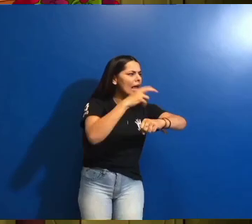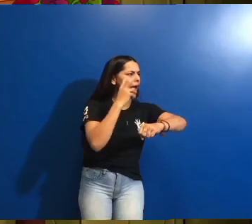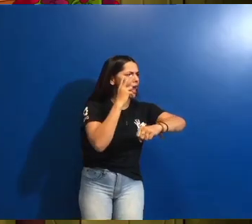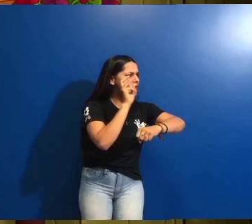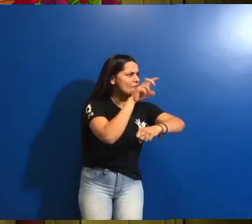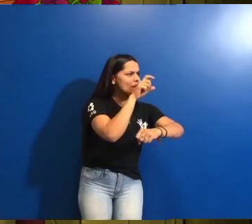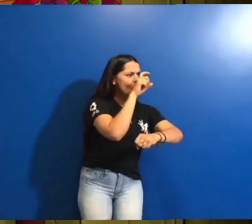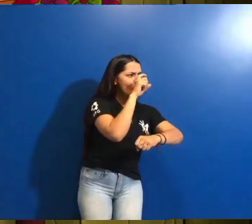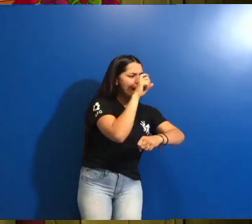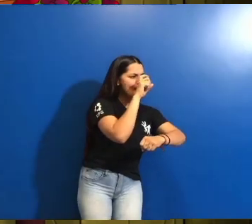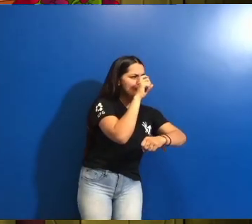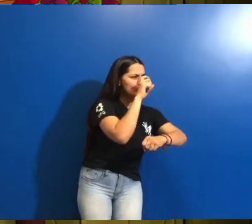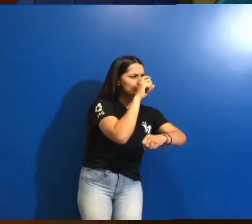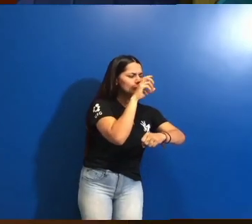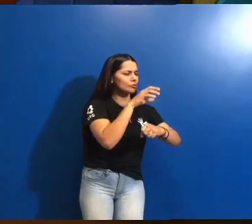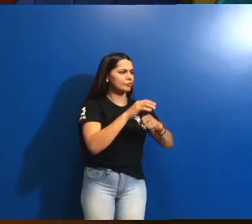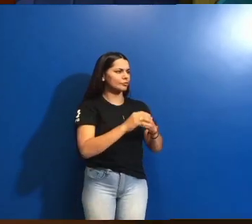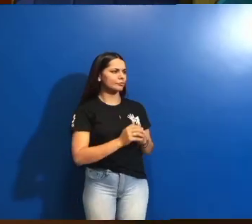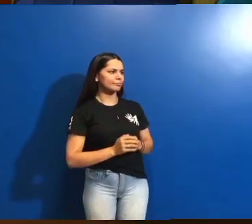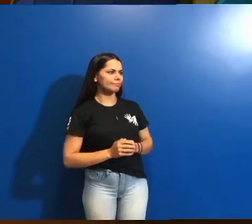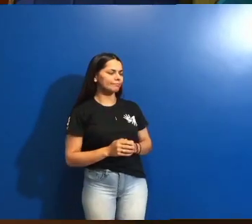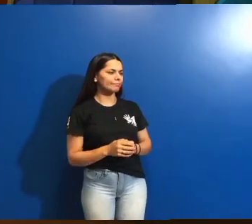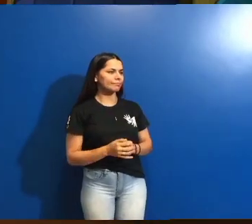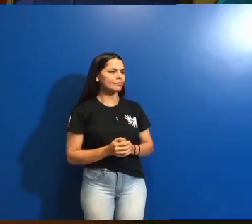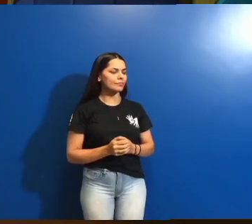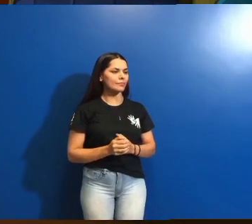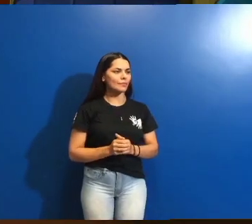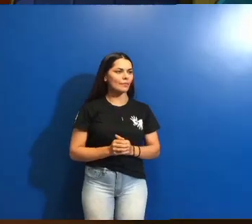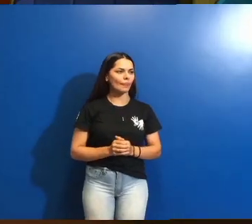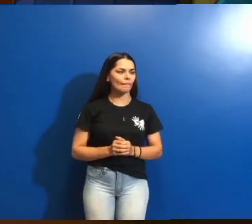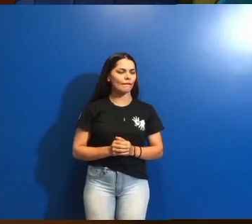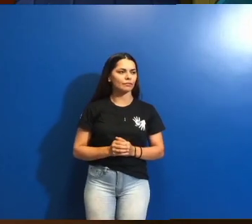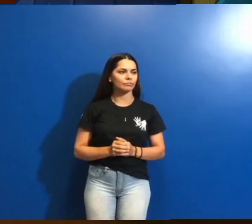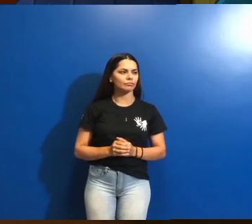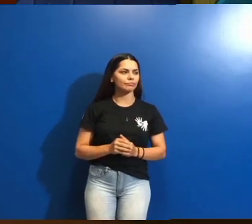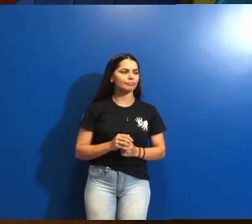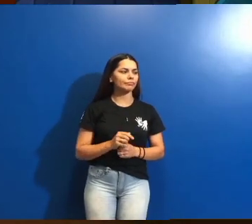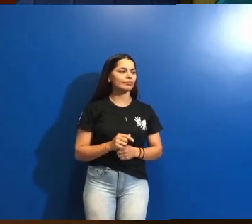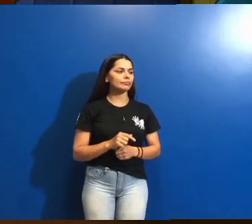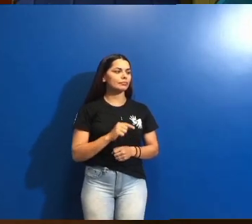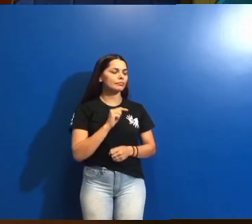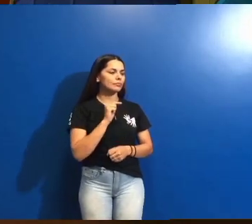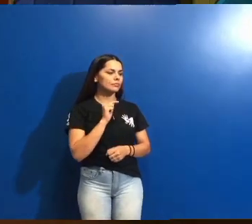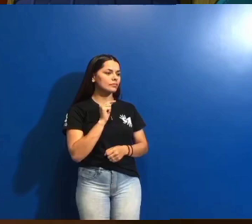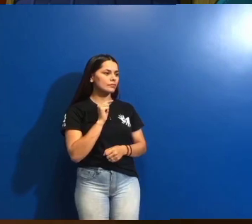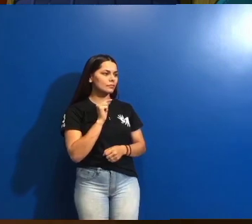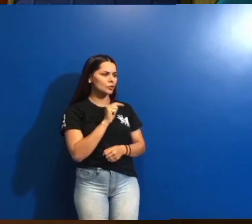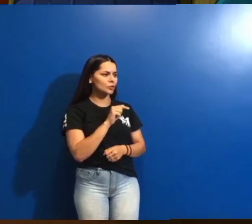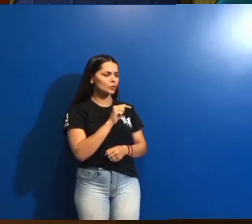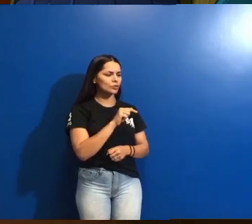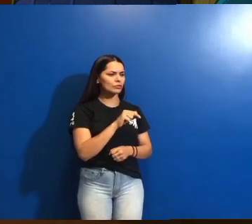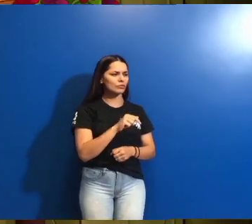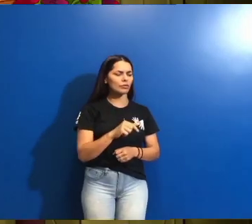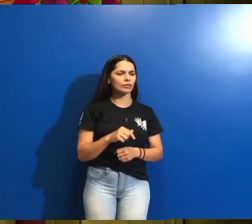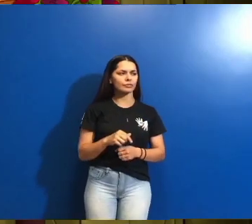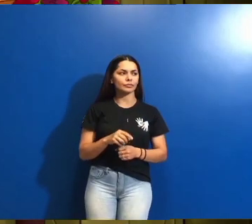Tentou entrar pela janela e, de repente, viu a bruxa real que tinha se mostrado a Maria.